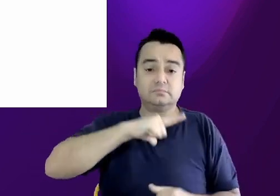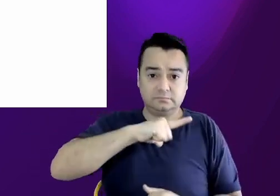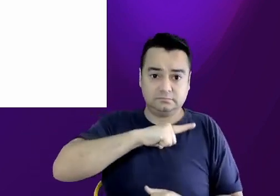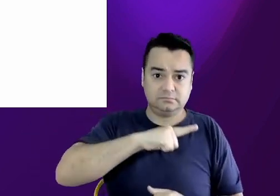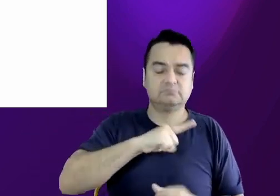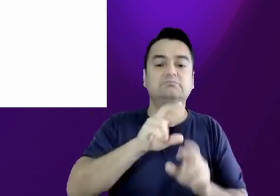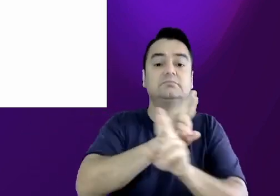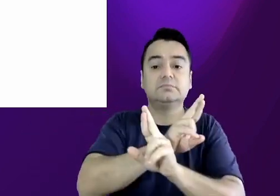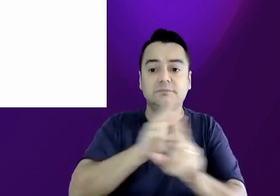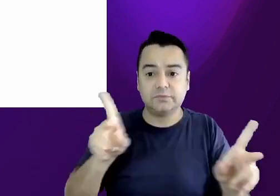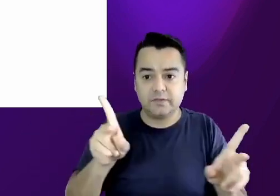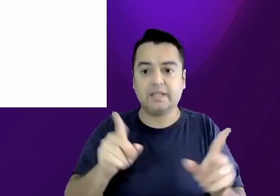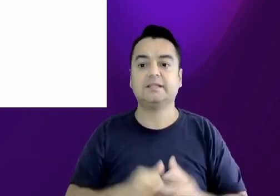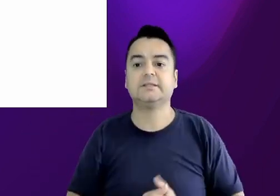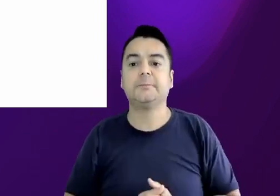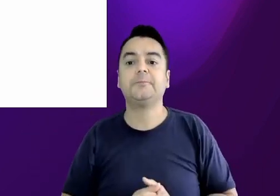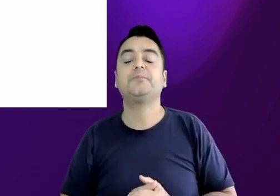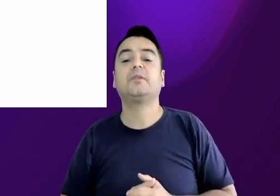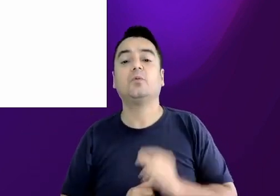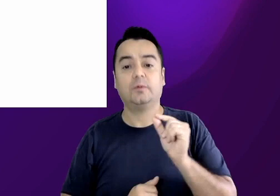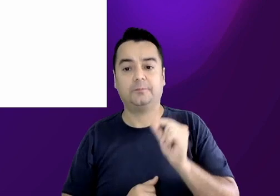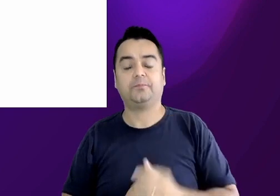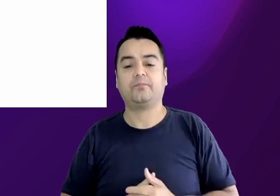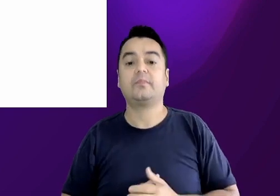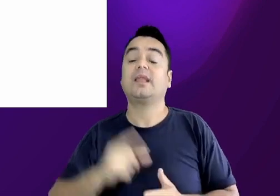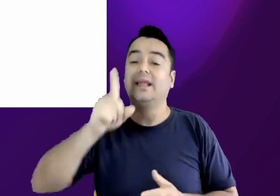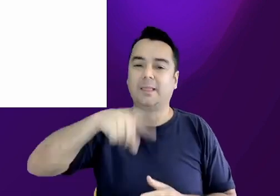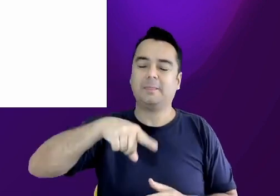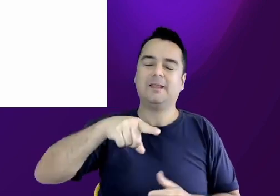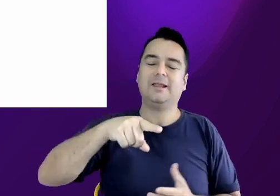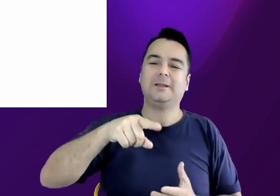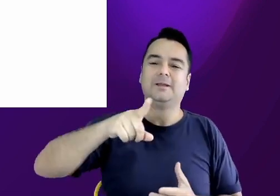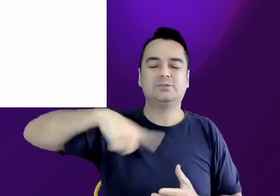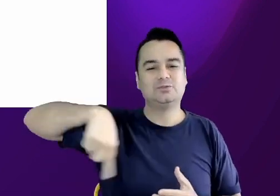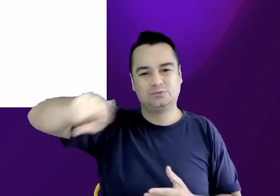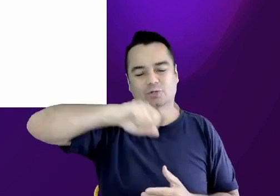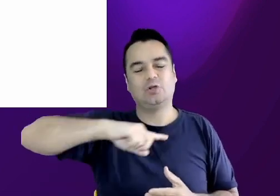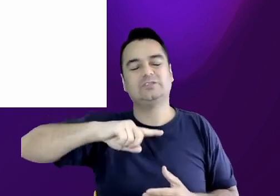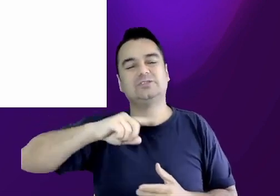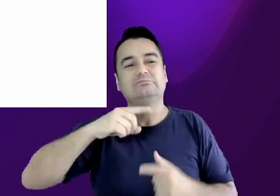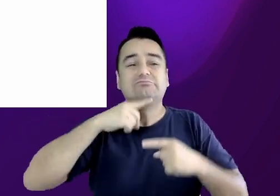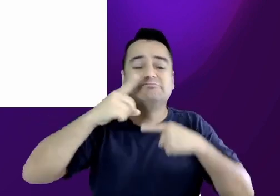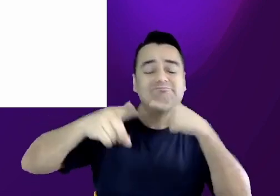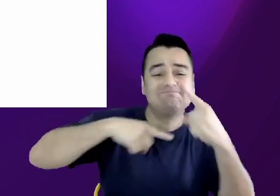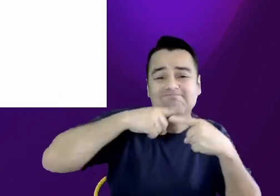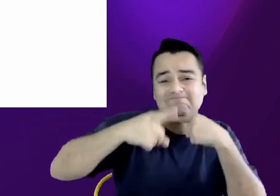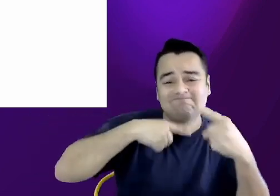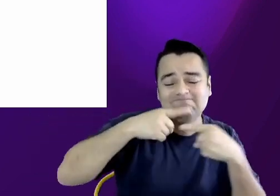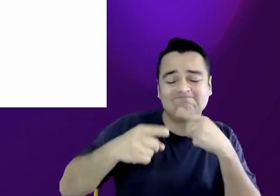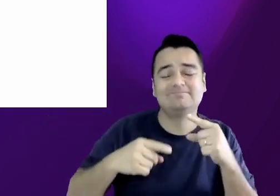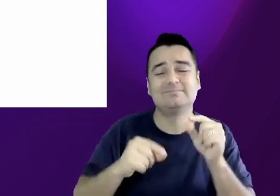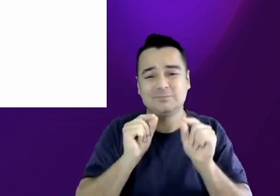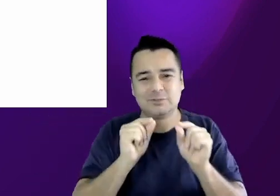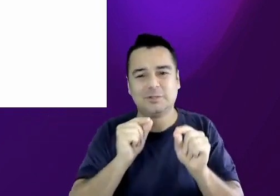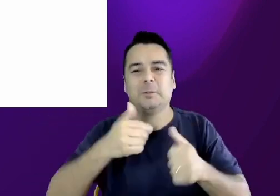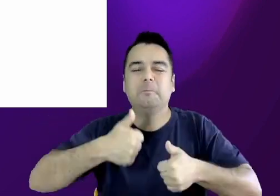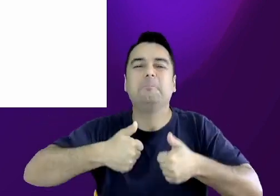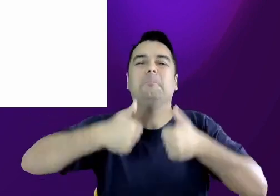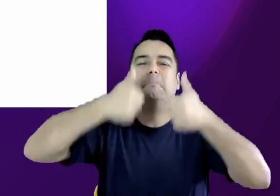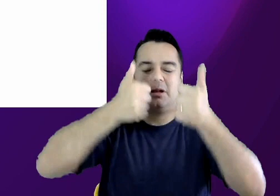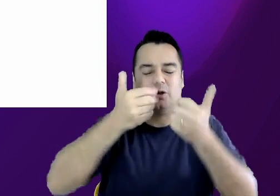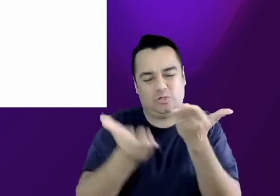diferença apreciável. E essa acaba sendo a nossa dúvida em relação ao melhor tratamento,